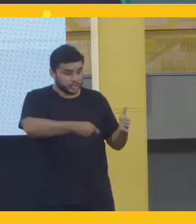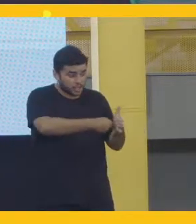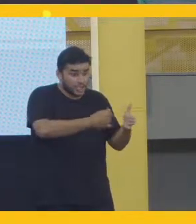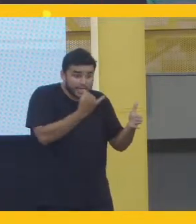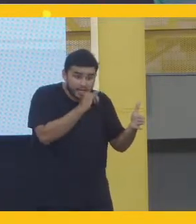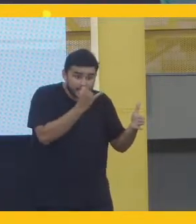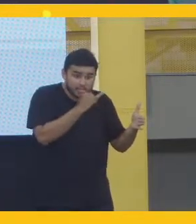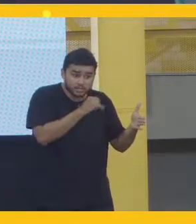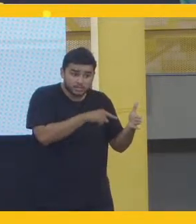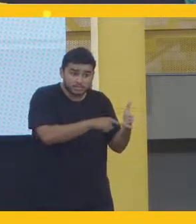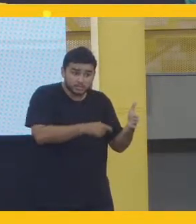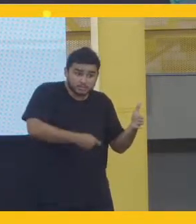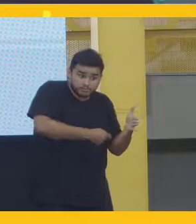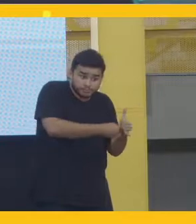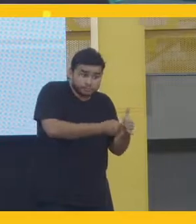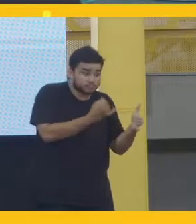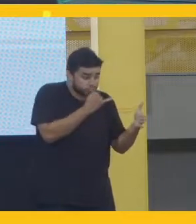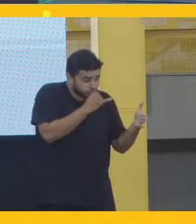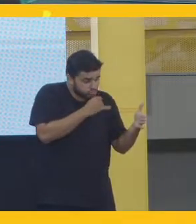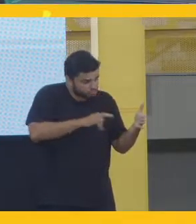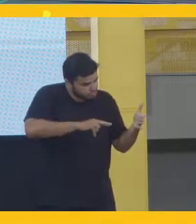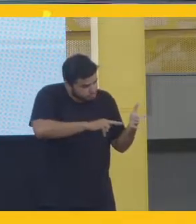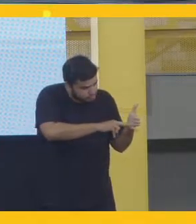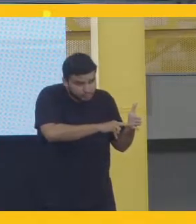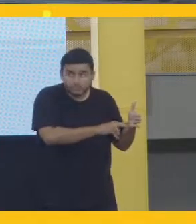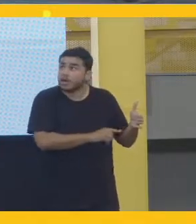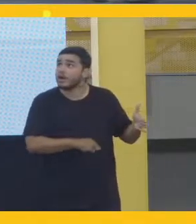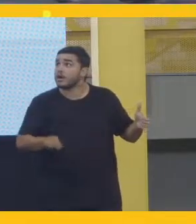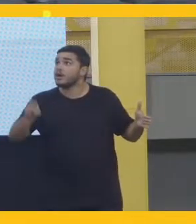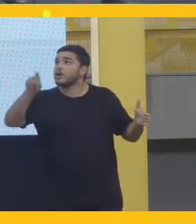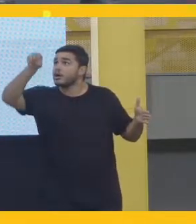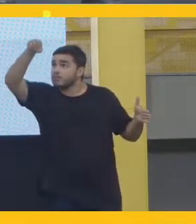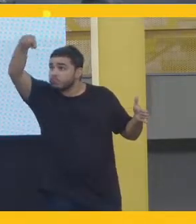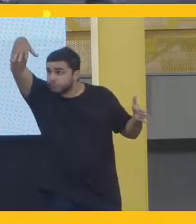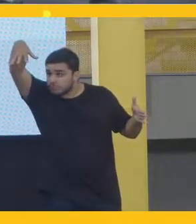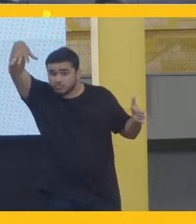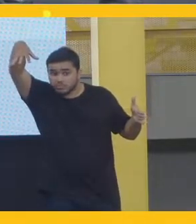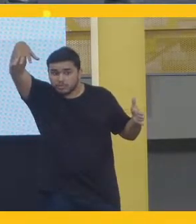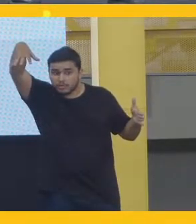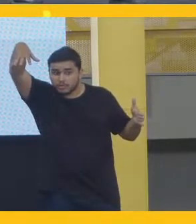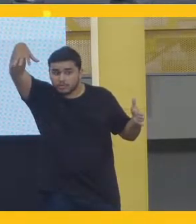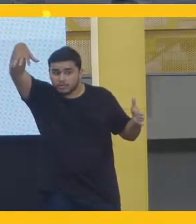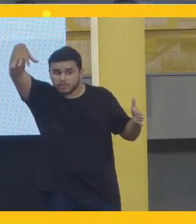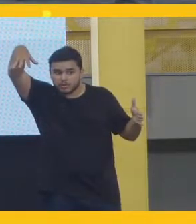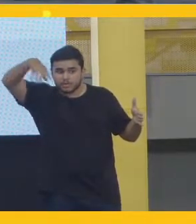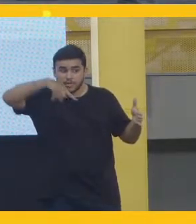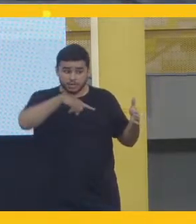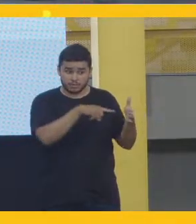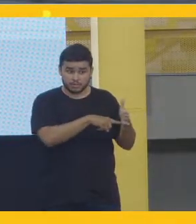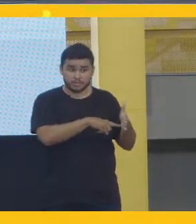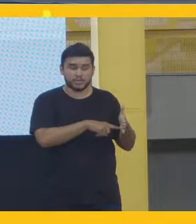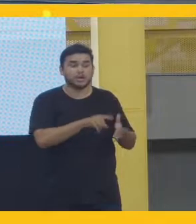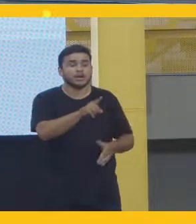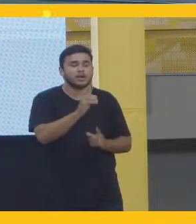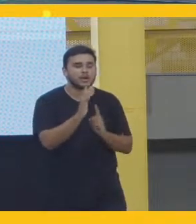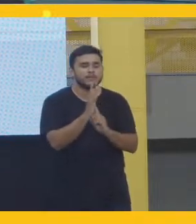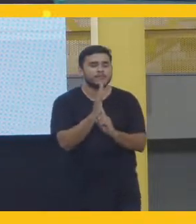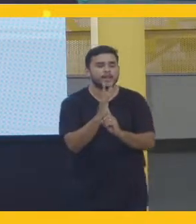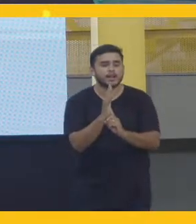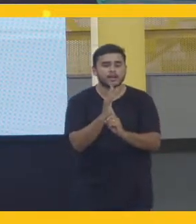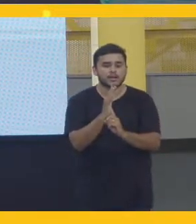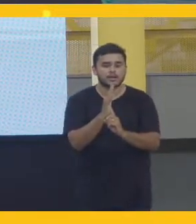elétrica em energia luminosa. Uma vela transforma energia química em energia